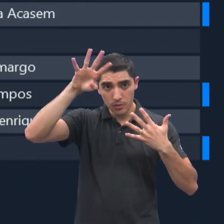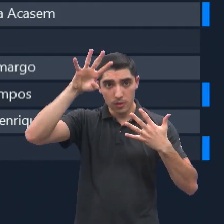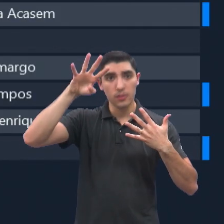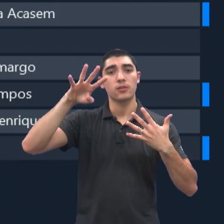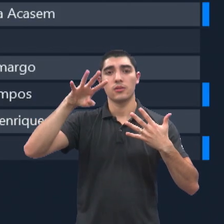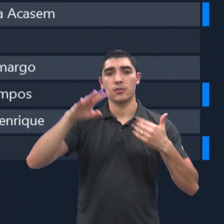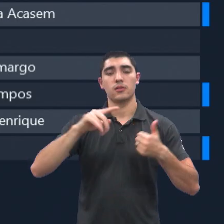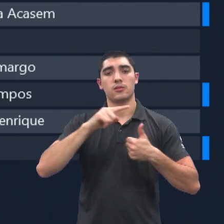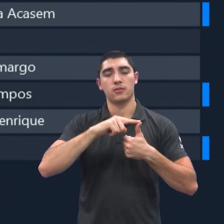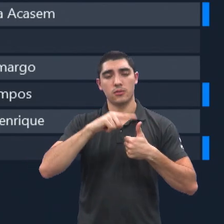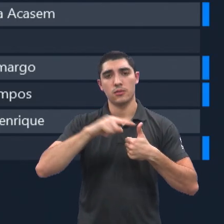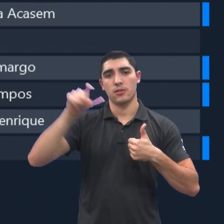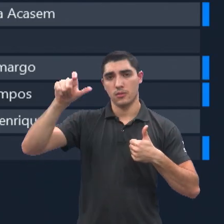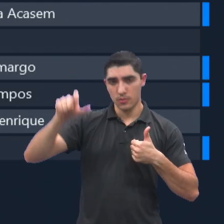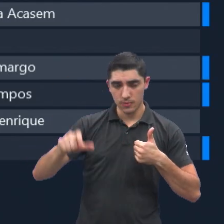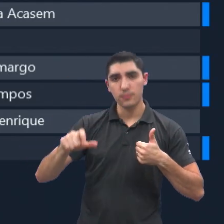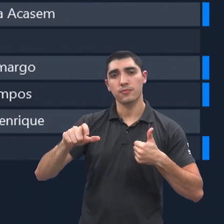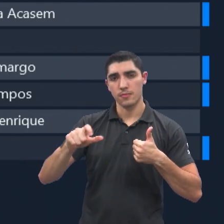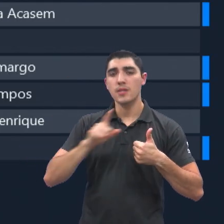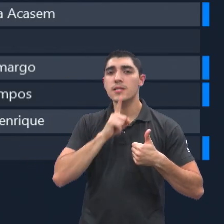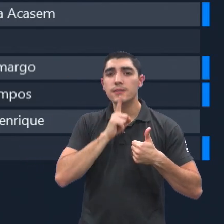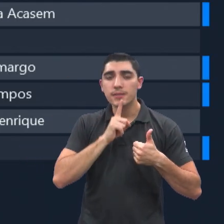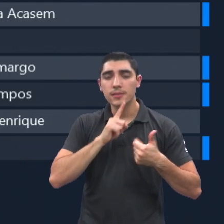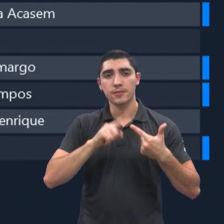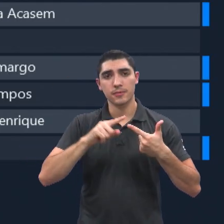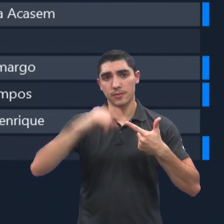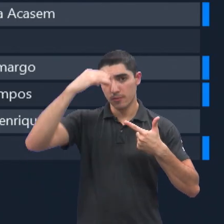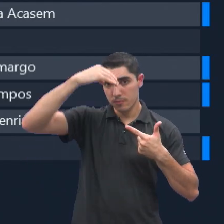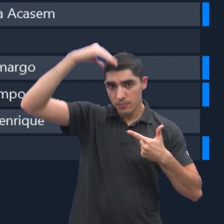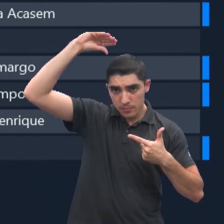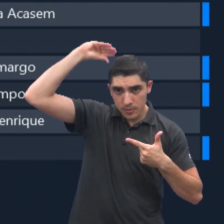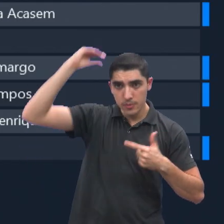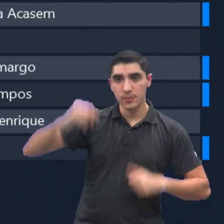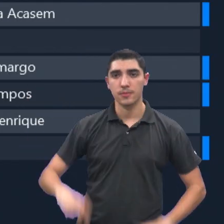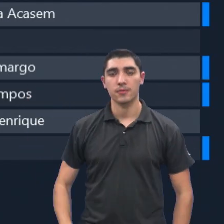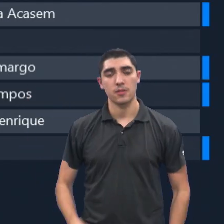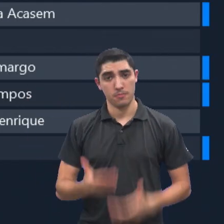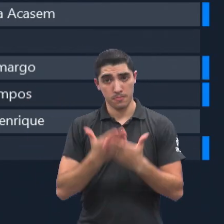Sérgio Camargo, Carlos Abranches,